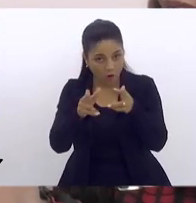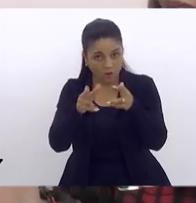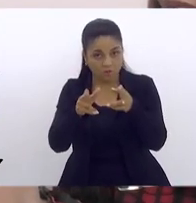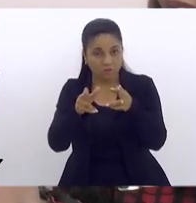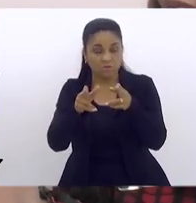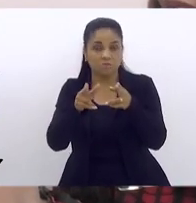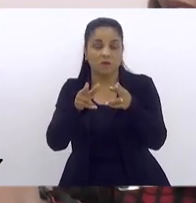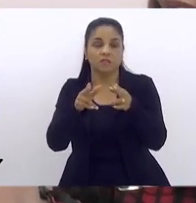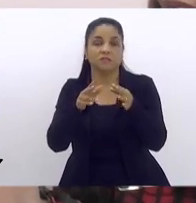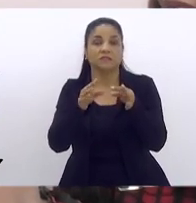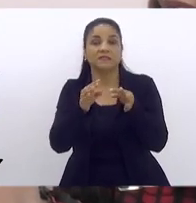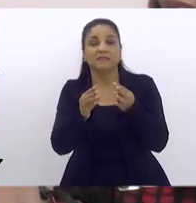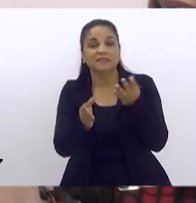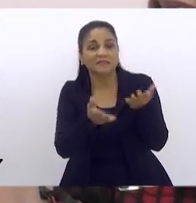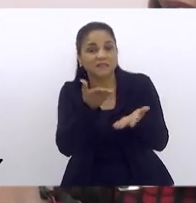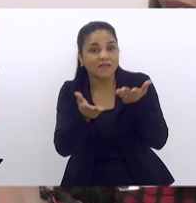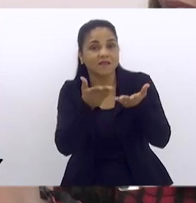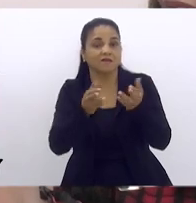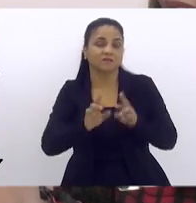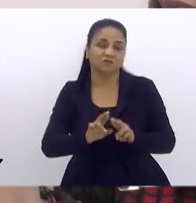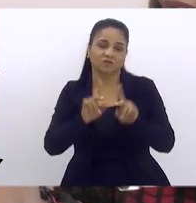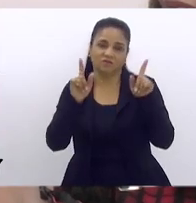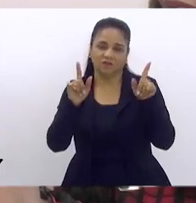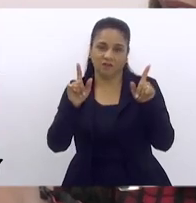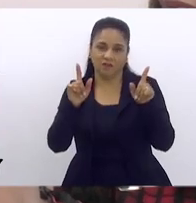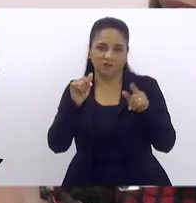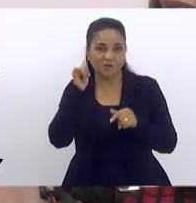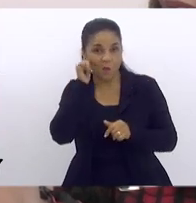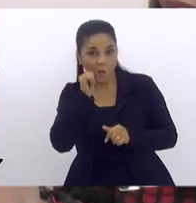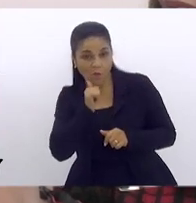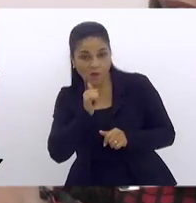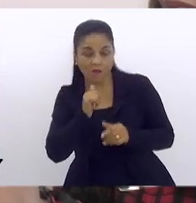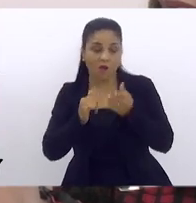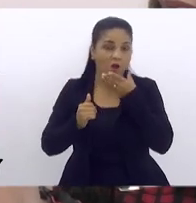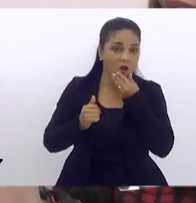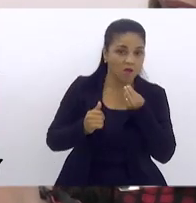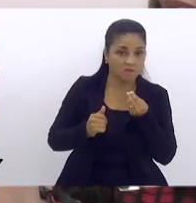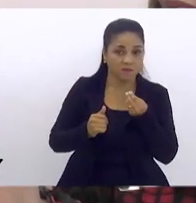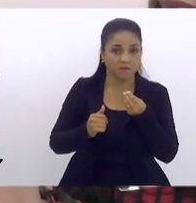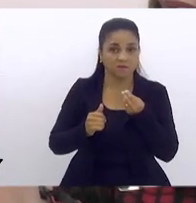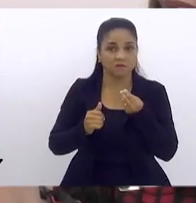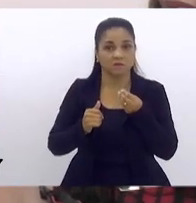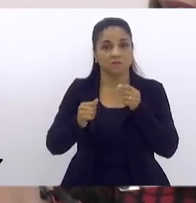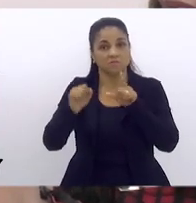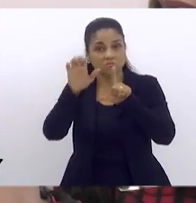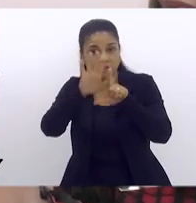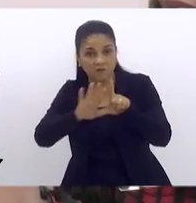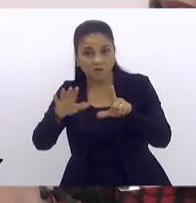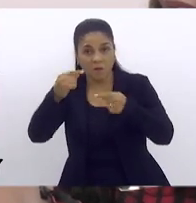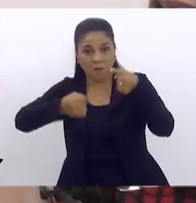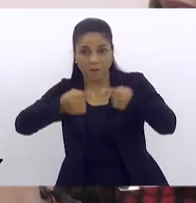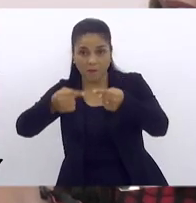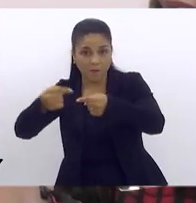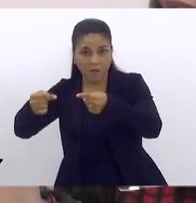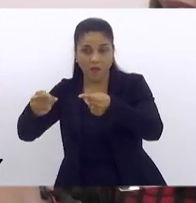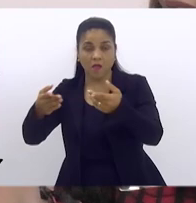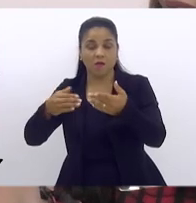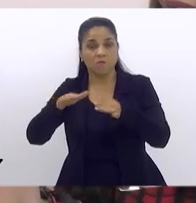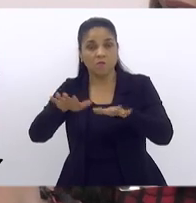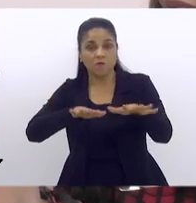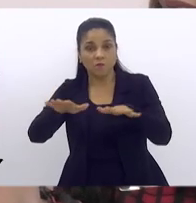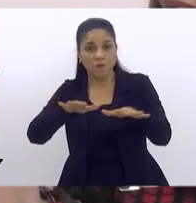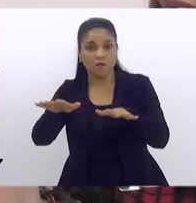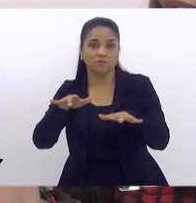não quero ser tratada Então a gente tem que tomar quando a gente for bater no mato plataforma porque fora o movimento tá sendo para ser isso e eu fico triste